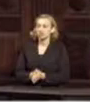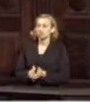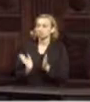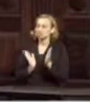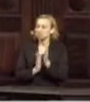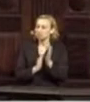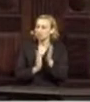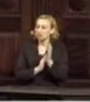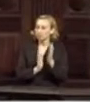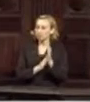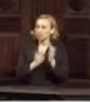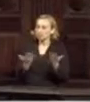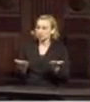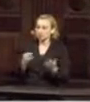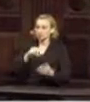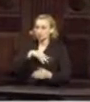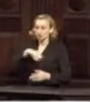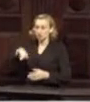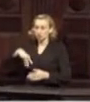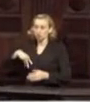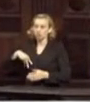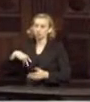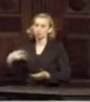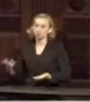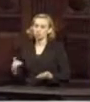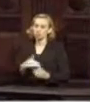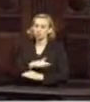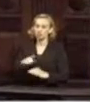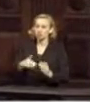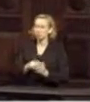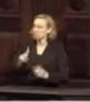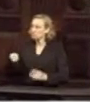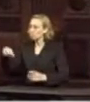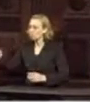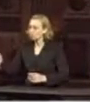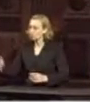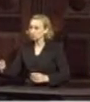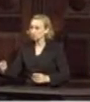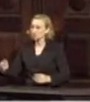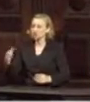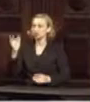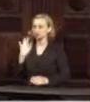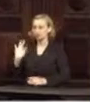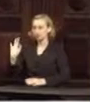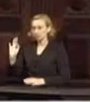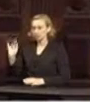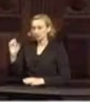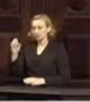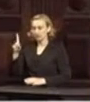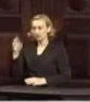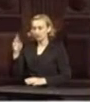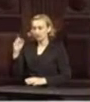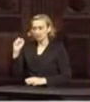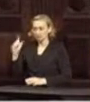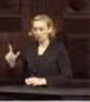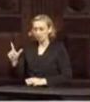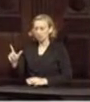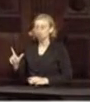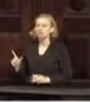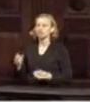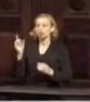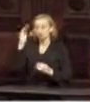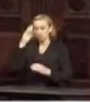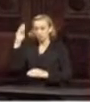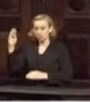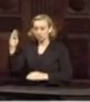de referência e deve servir de referência para outras unidades da Federação e, principalmente, para o Poder Executivo